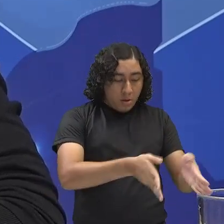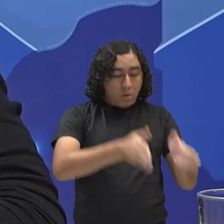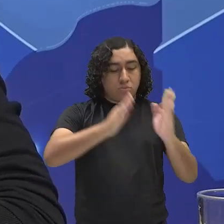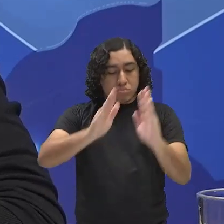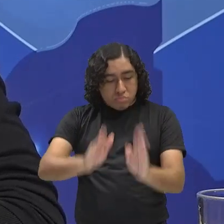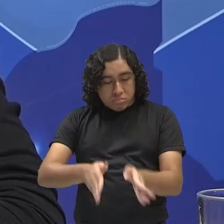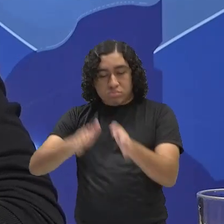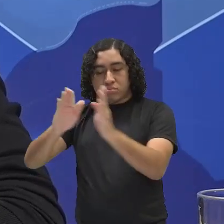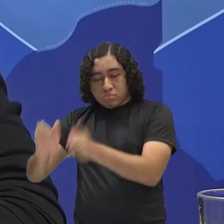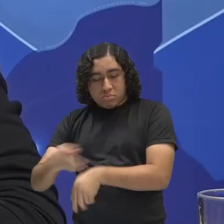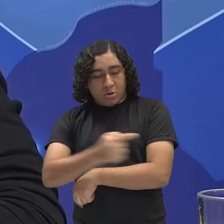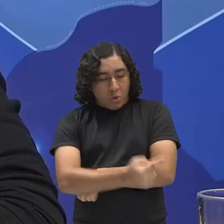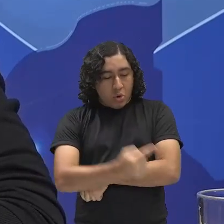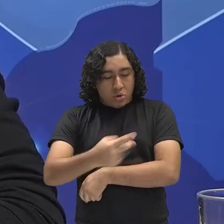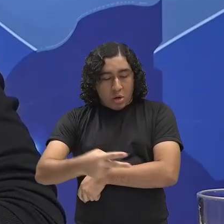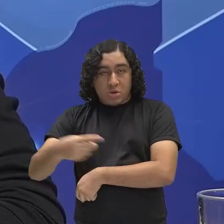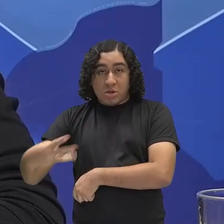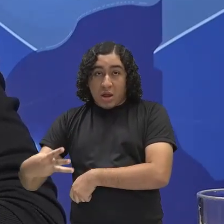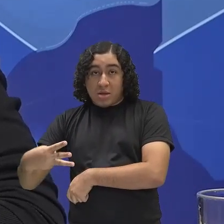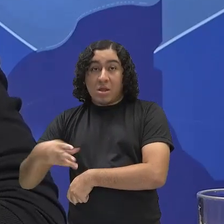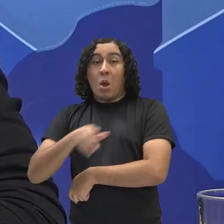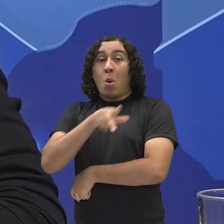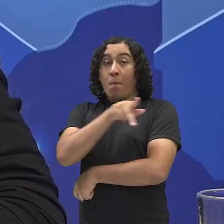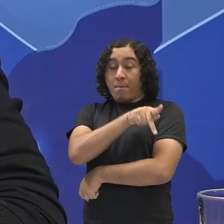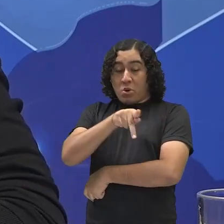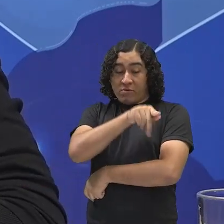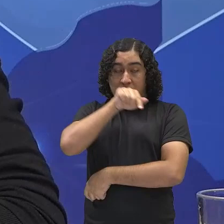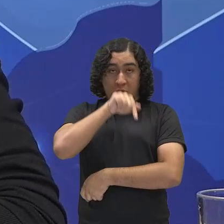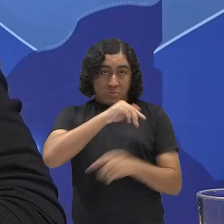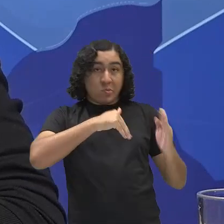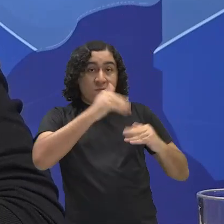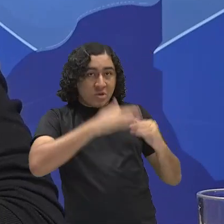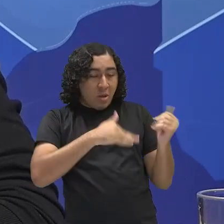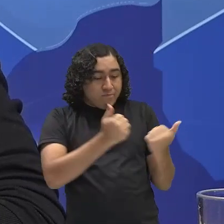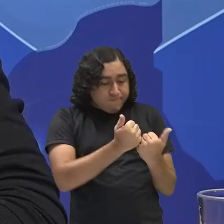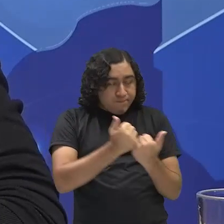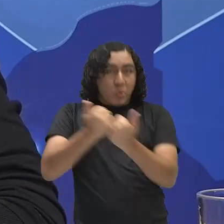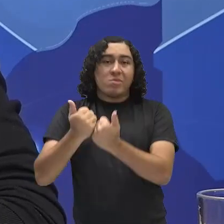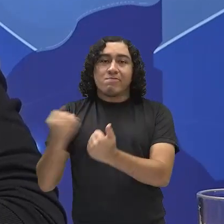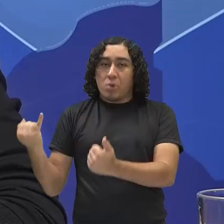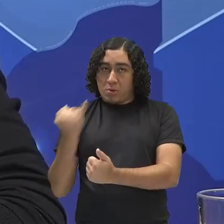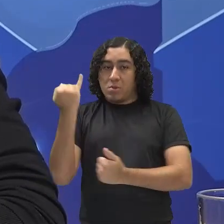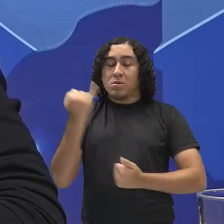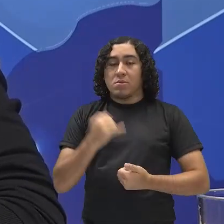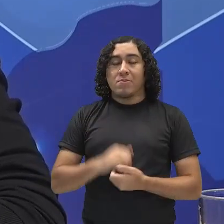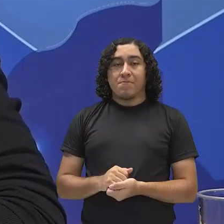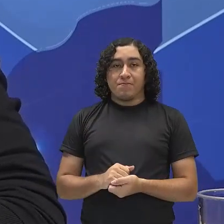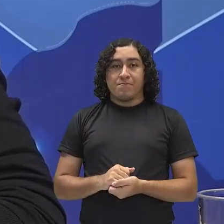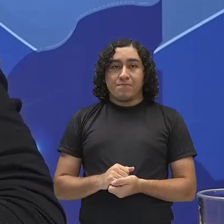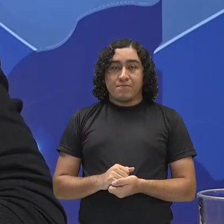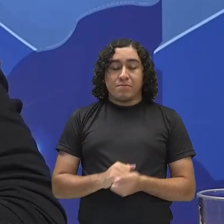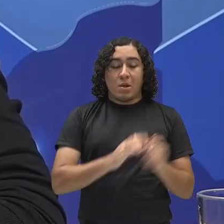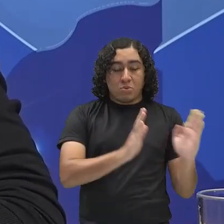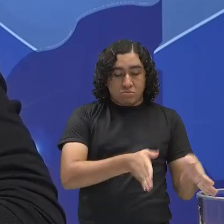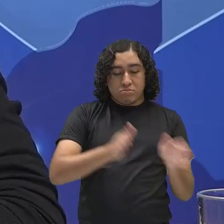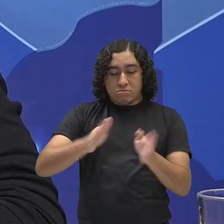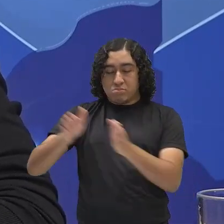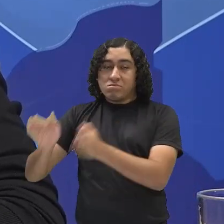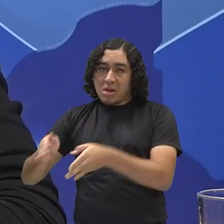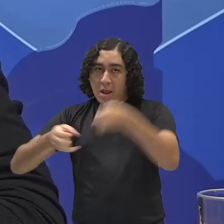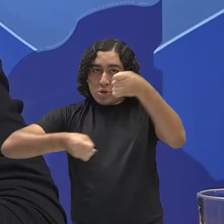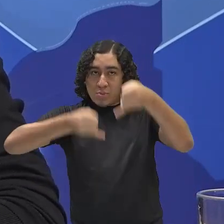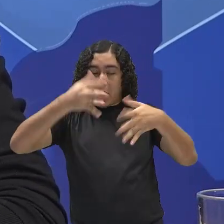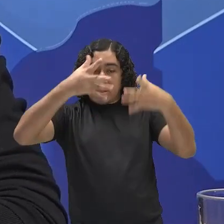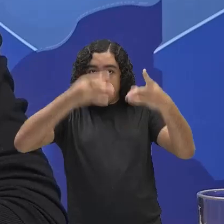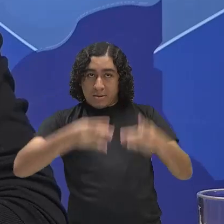a colaboração e a participação do professor, ela é essencial, tá bom? E ao longo da explicação eu vou abordar para os senhores o